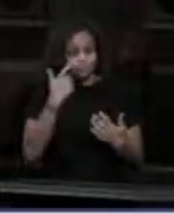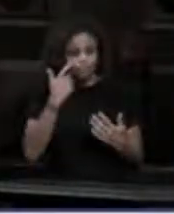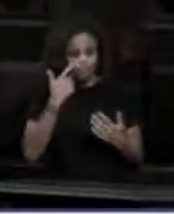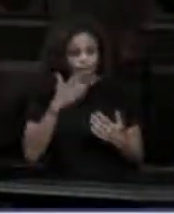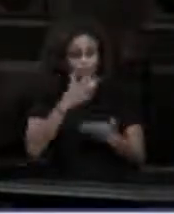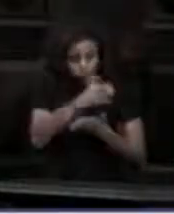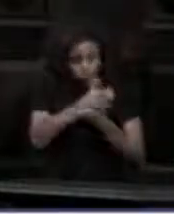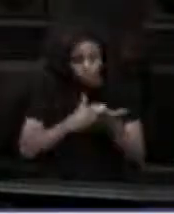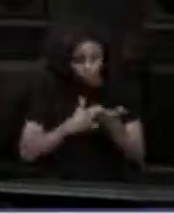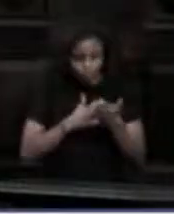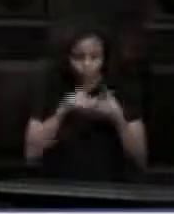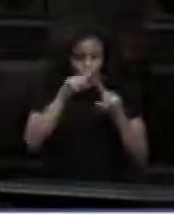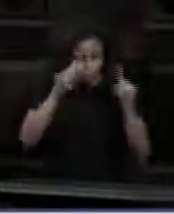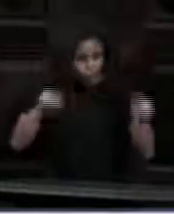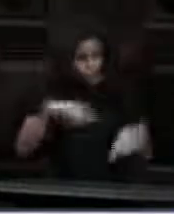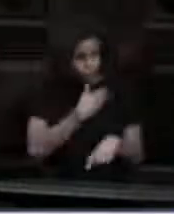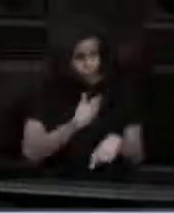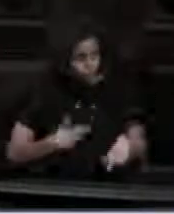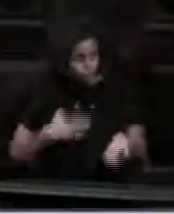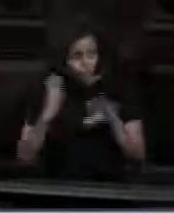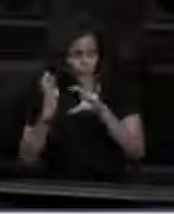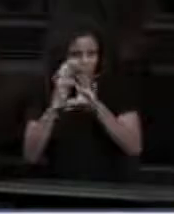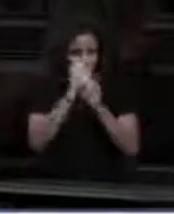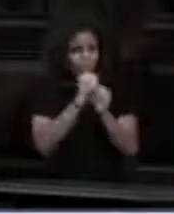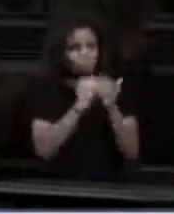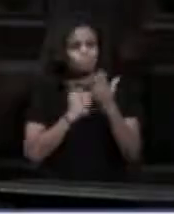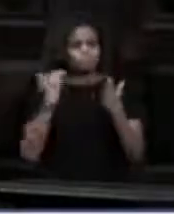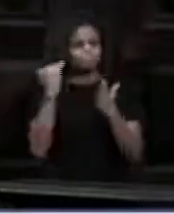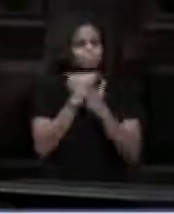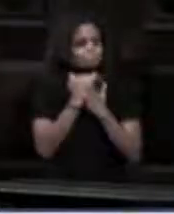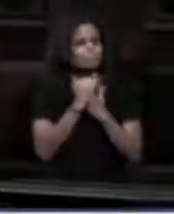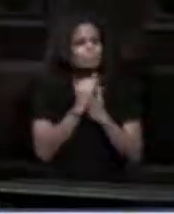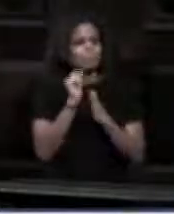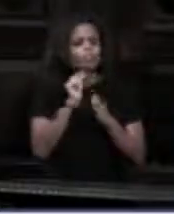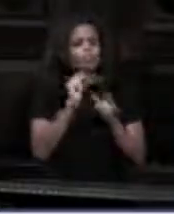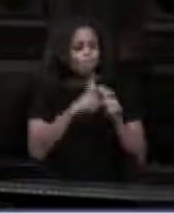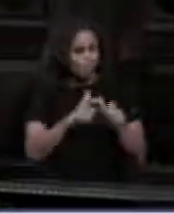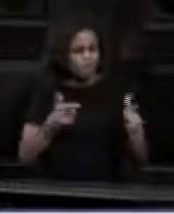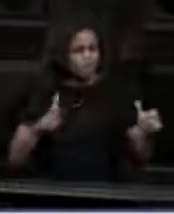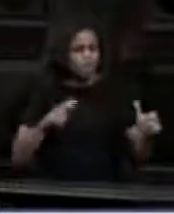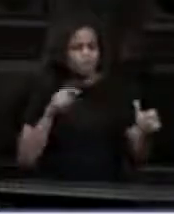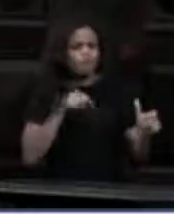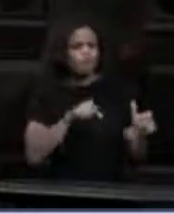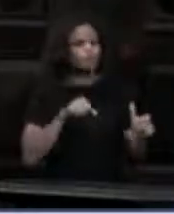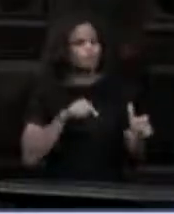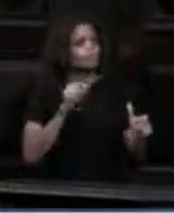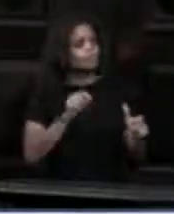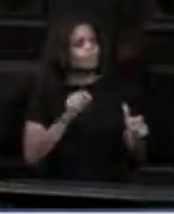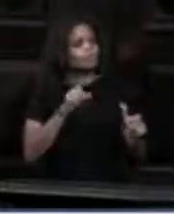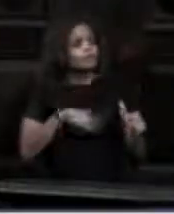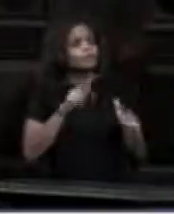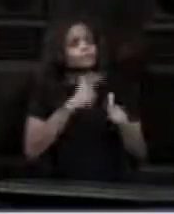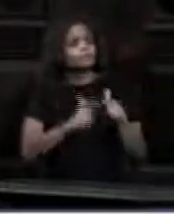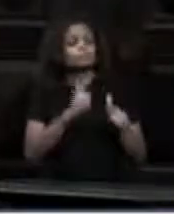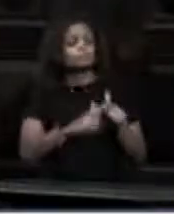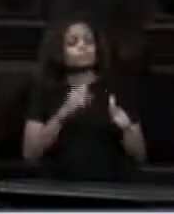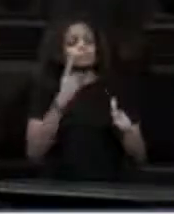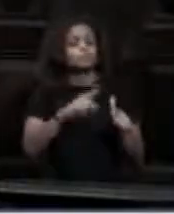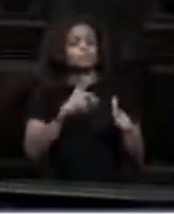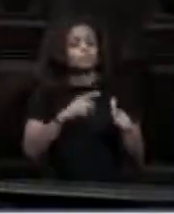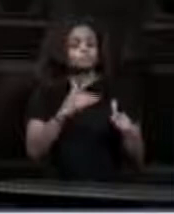públicos mais numerosas no Estado do Rio de Janeiro, a gente vê que as questões relacionadas à saúde